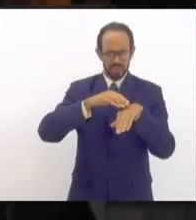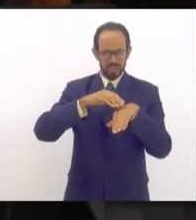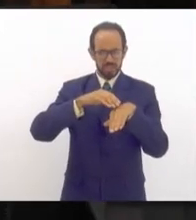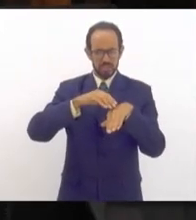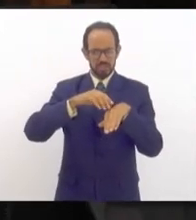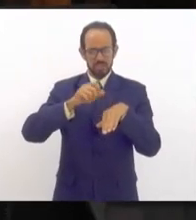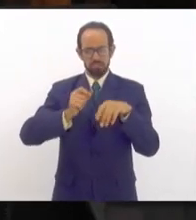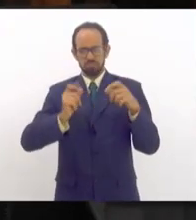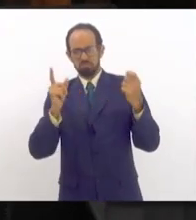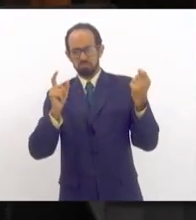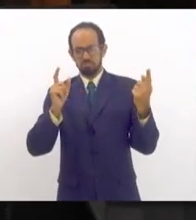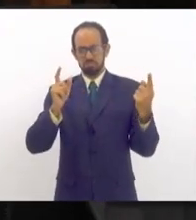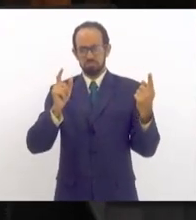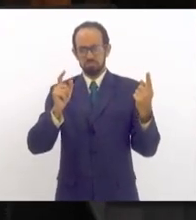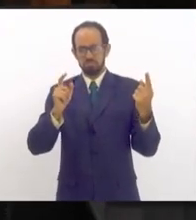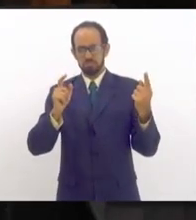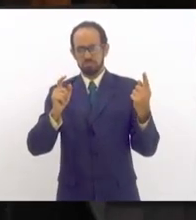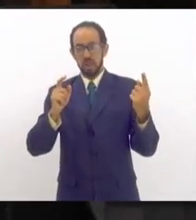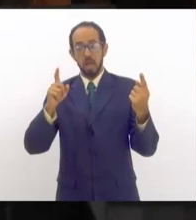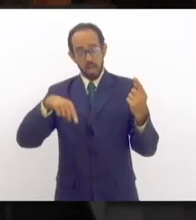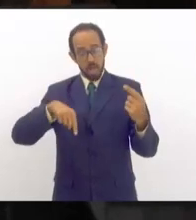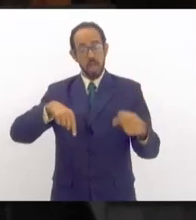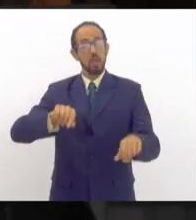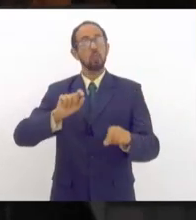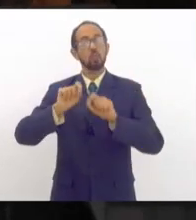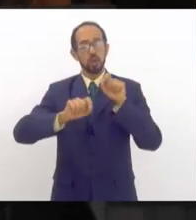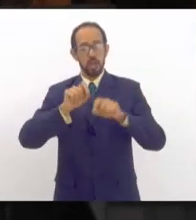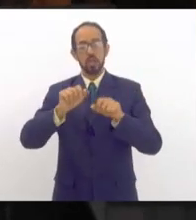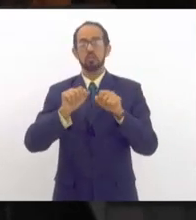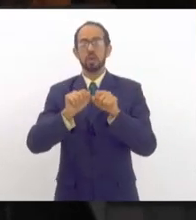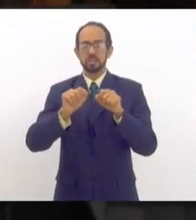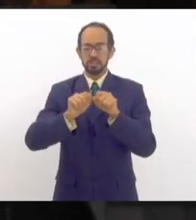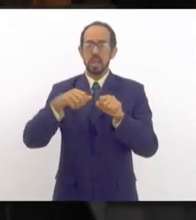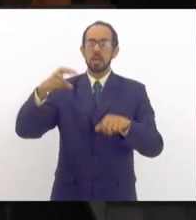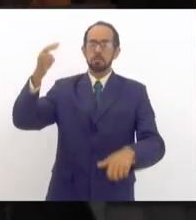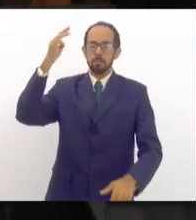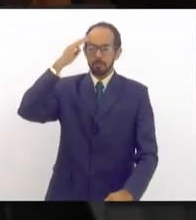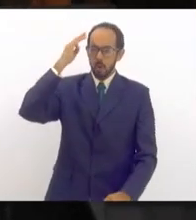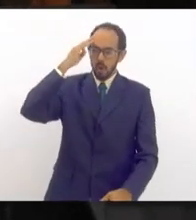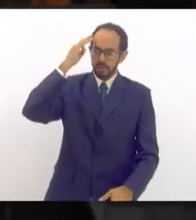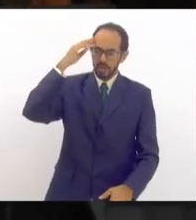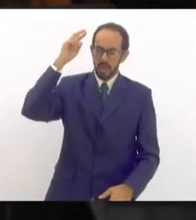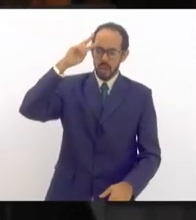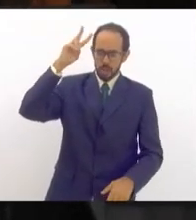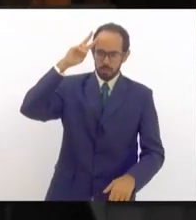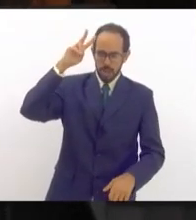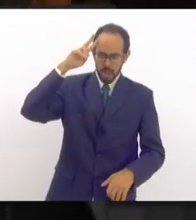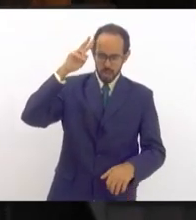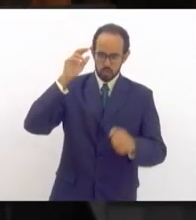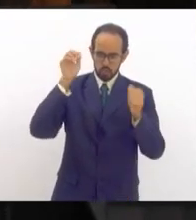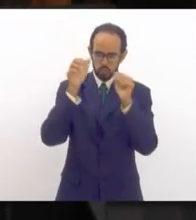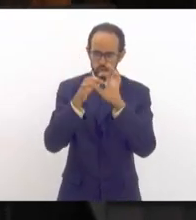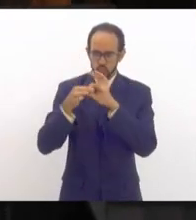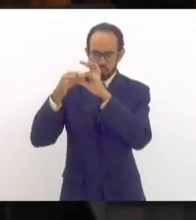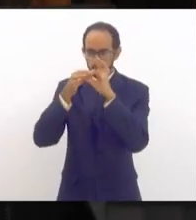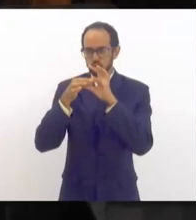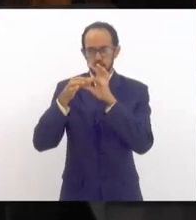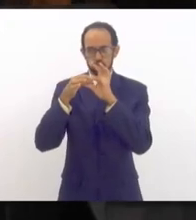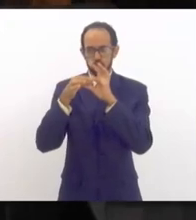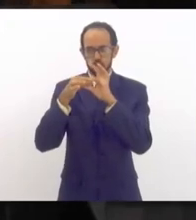comemorar é trazer a memória juntos não é então eu convido